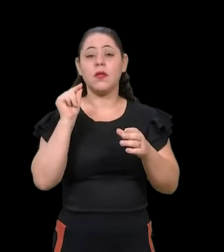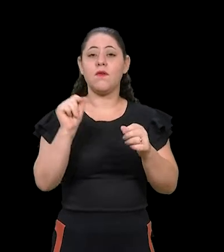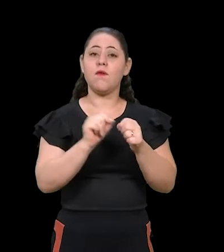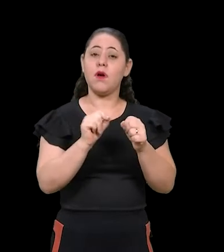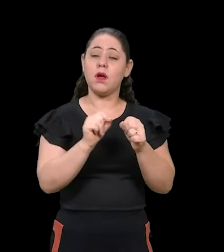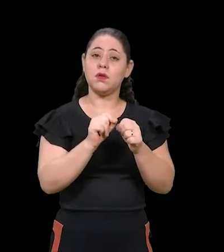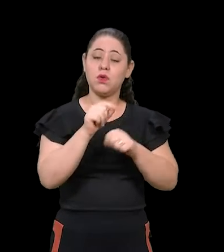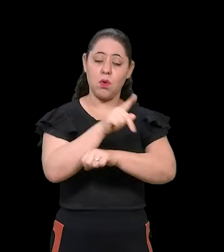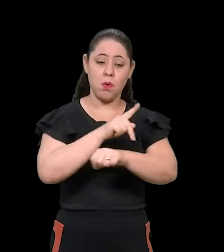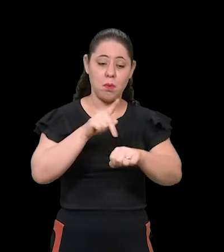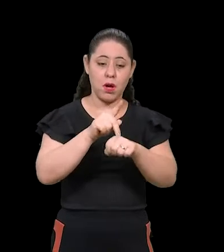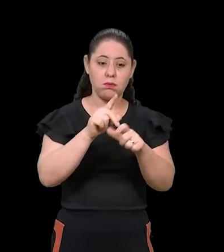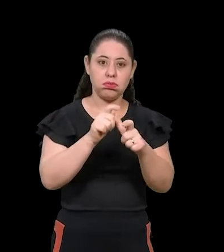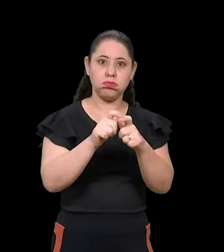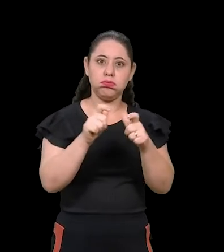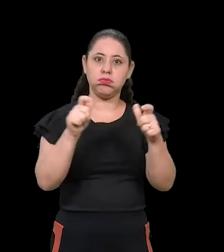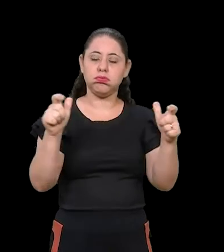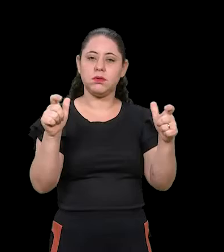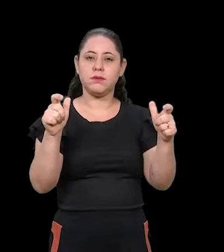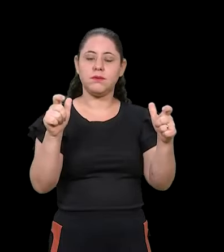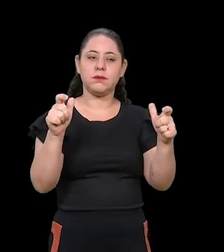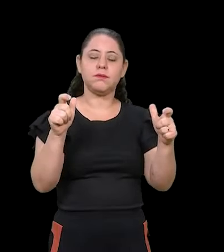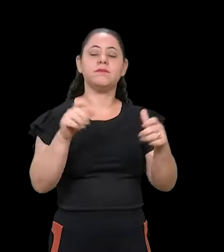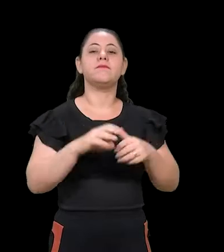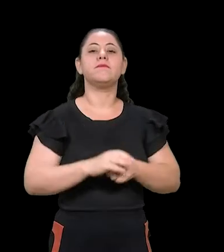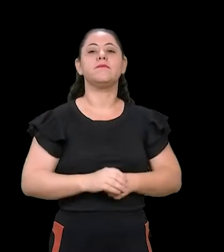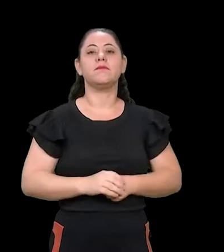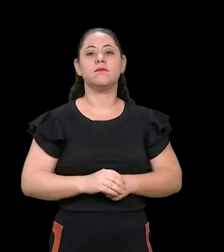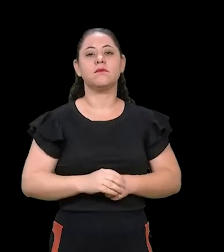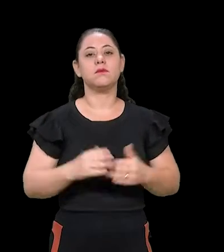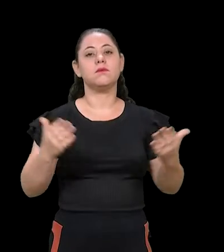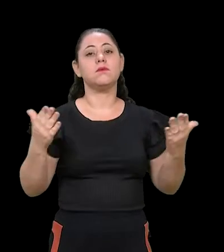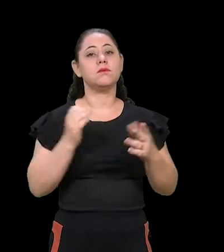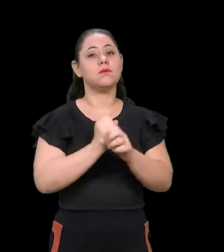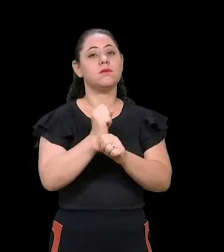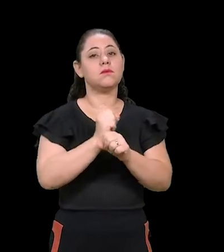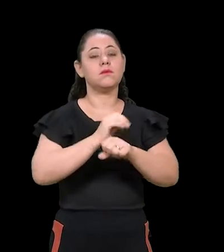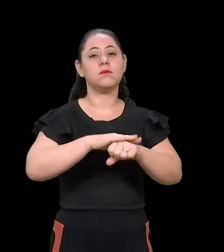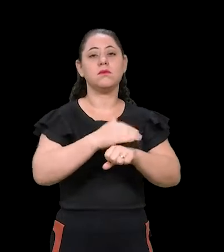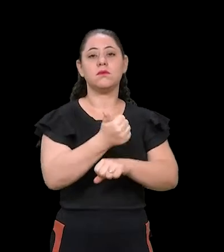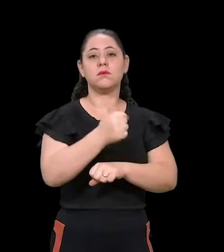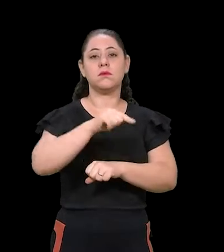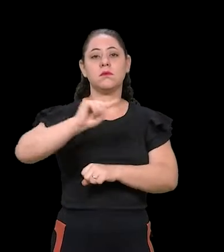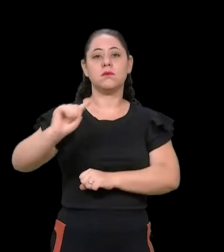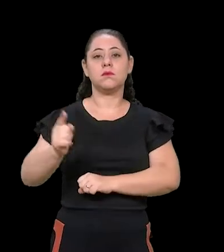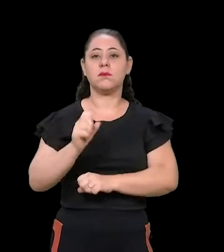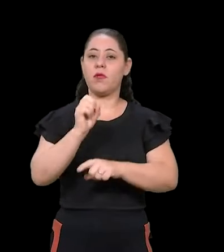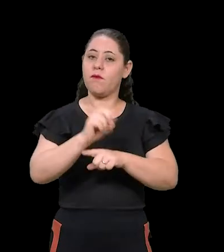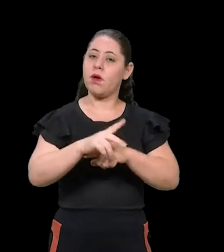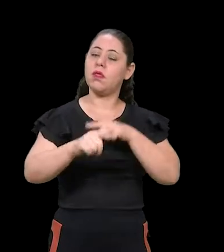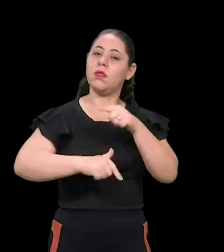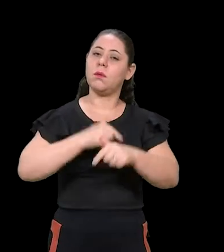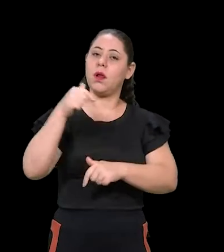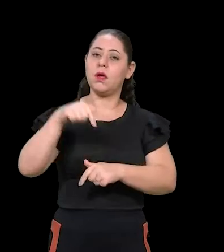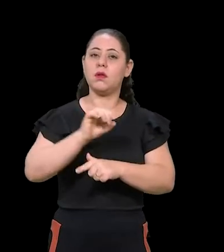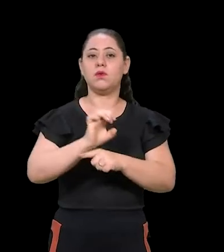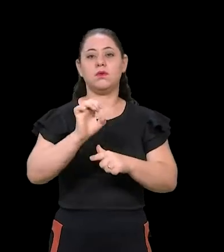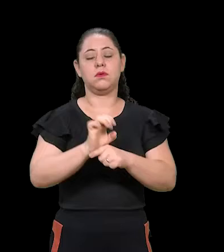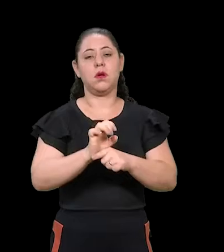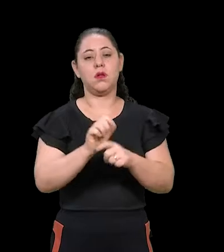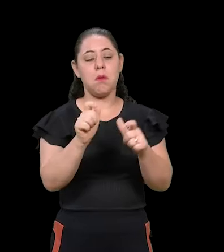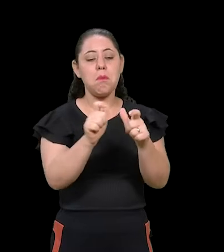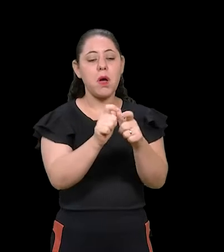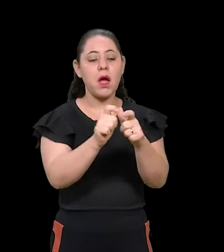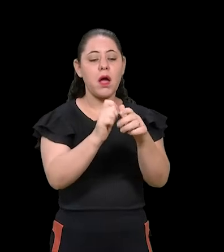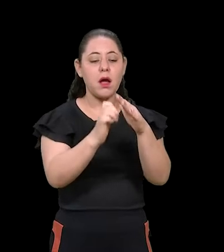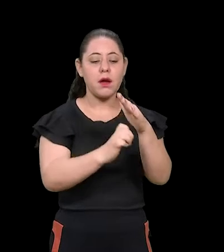dessas pessoas que movem o Brasil, né? Que tem a maioria dos empregos, que esse ano já geraram mais de 17 mil empregos no Mato Grosso do